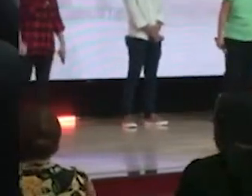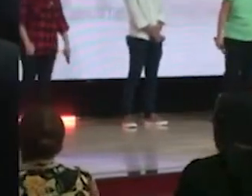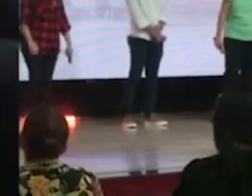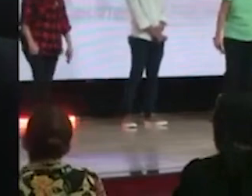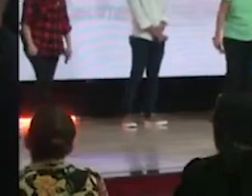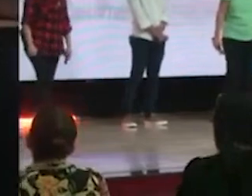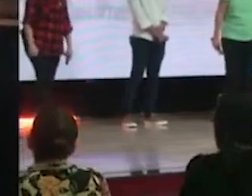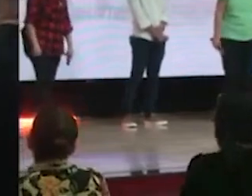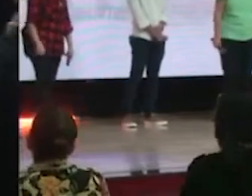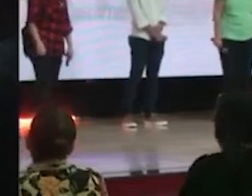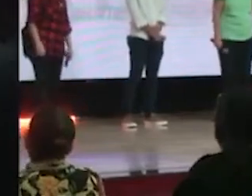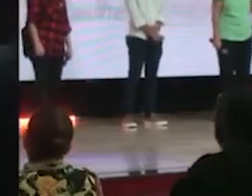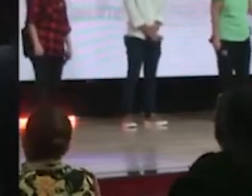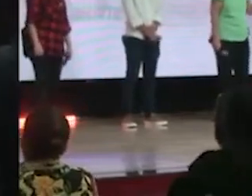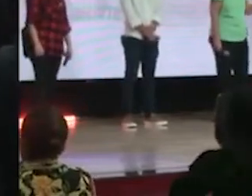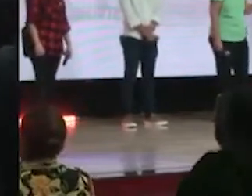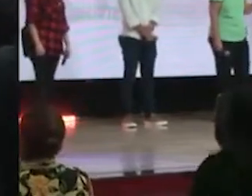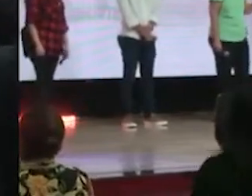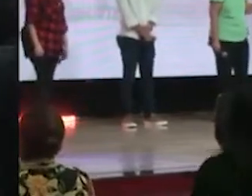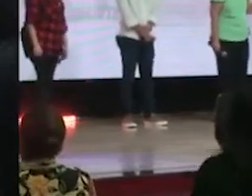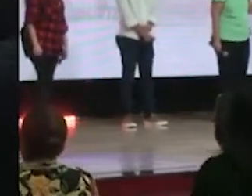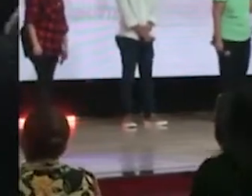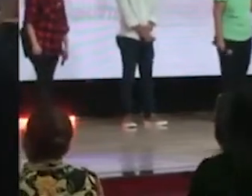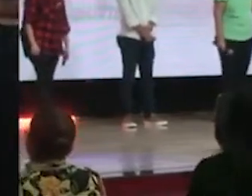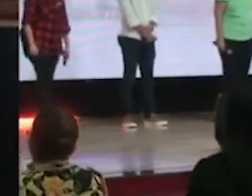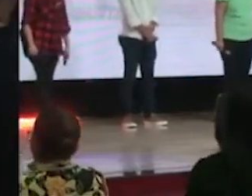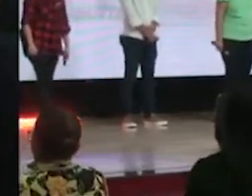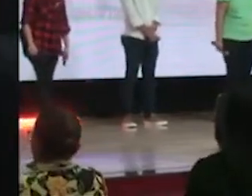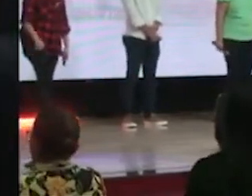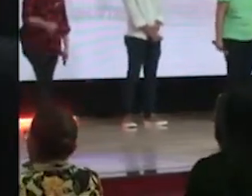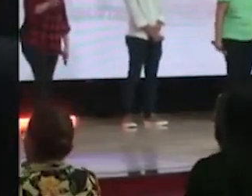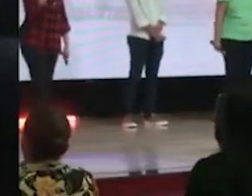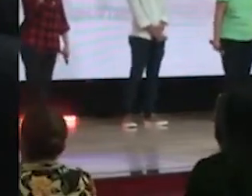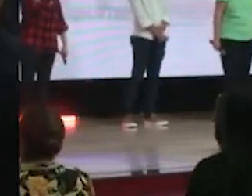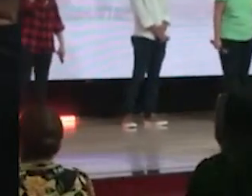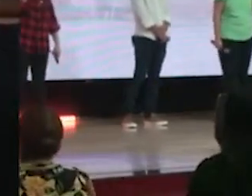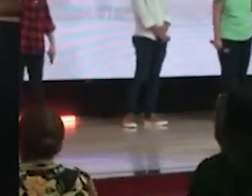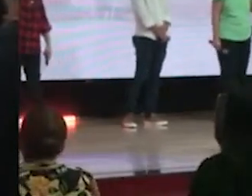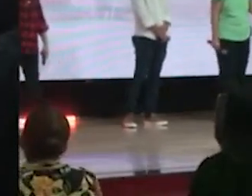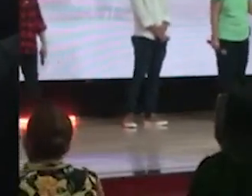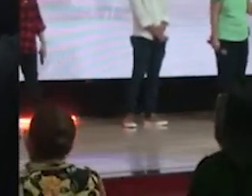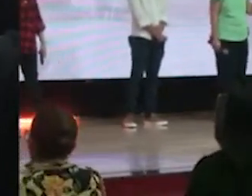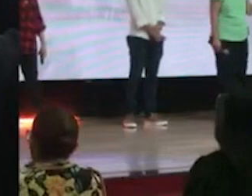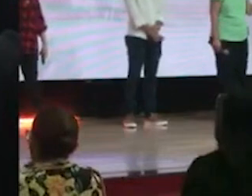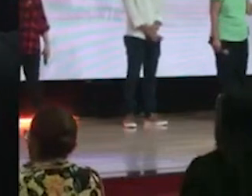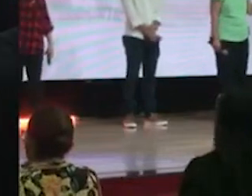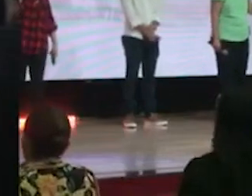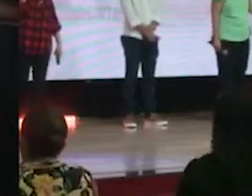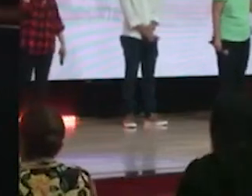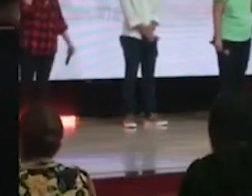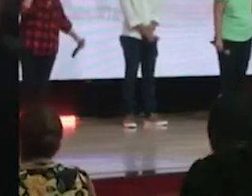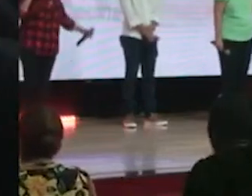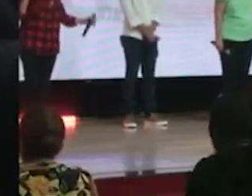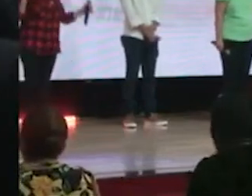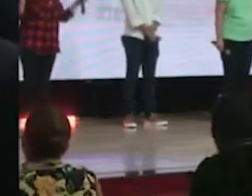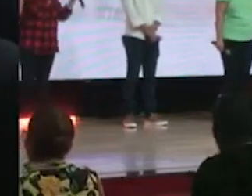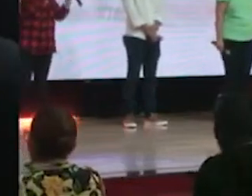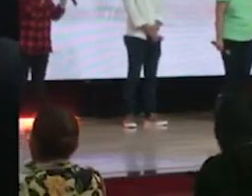Senhor abençoe esses filhos que estarão vindo que elas tenham um parto abençoado